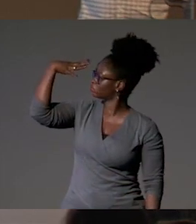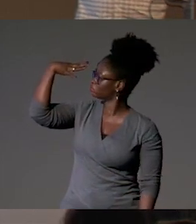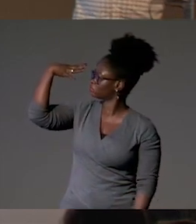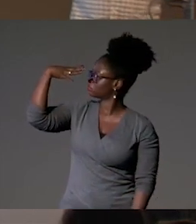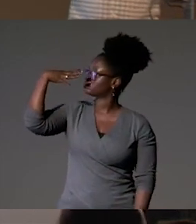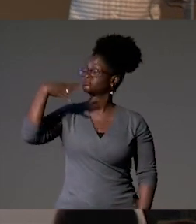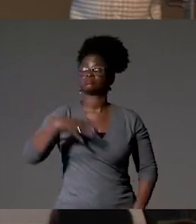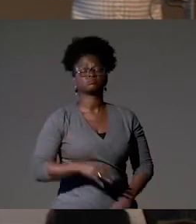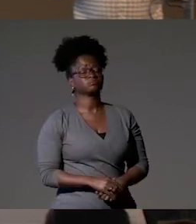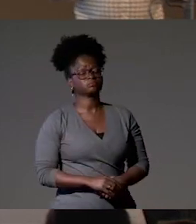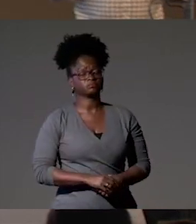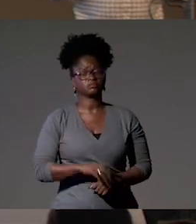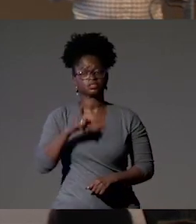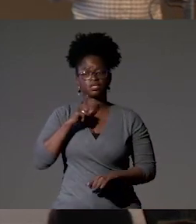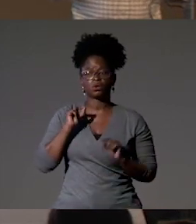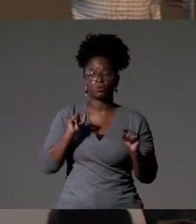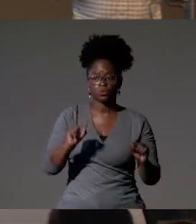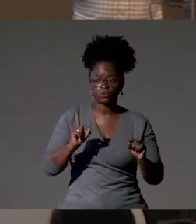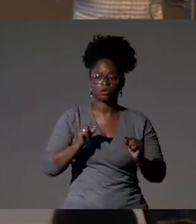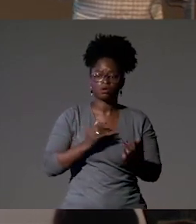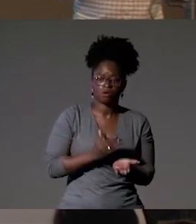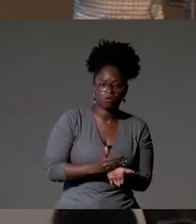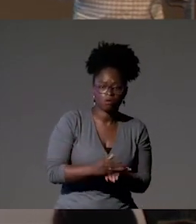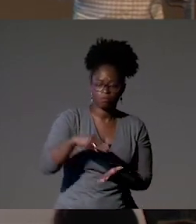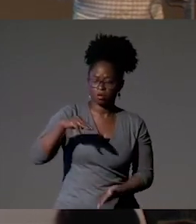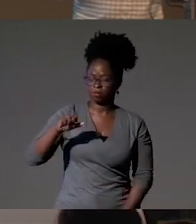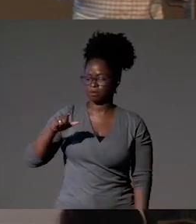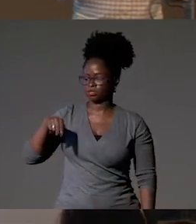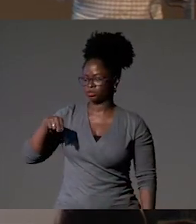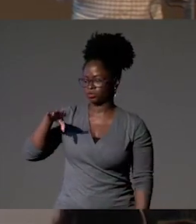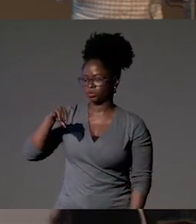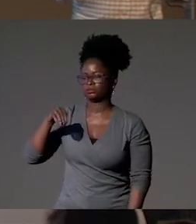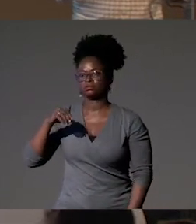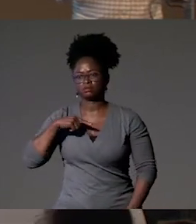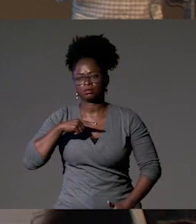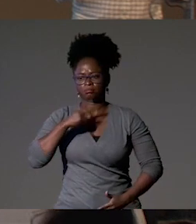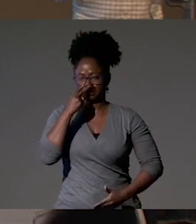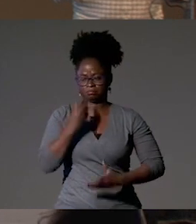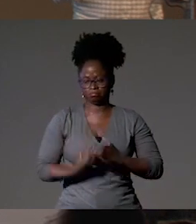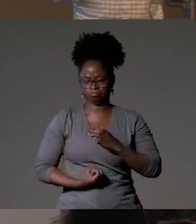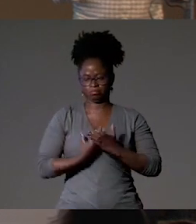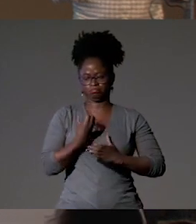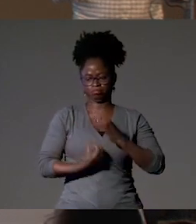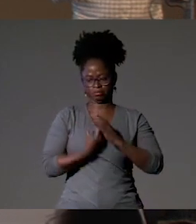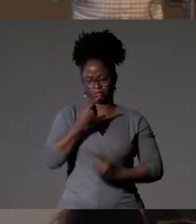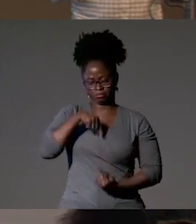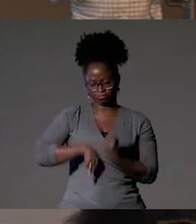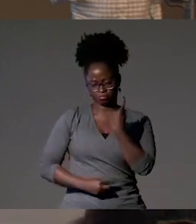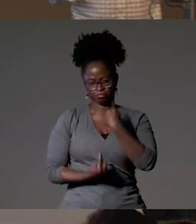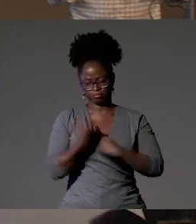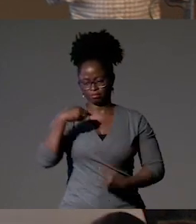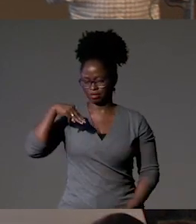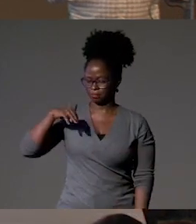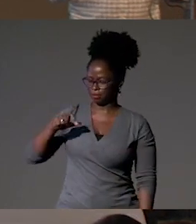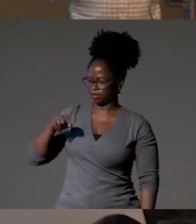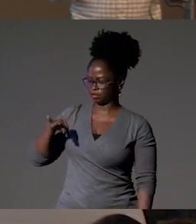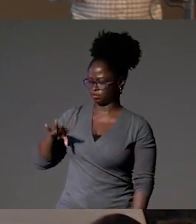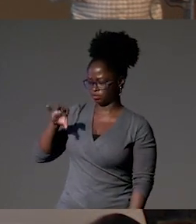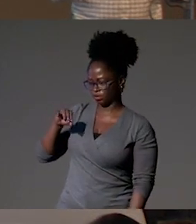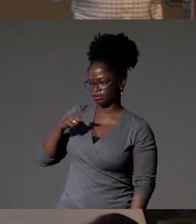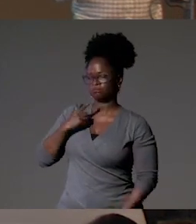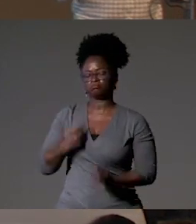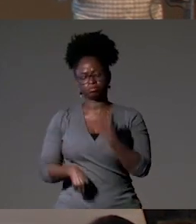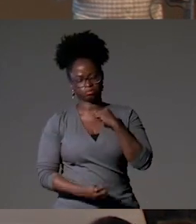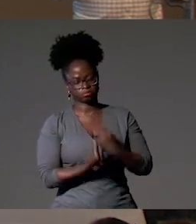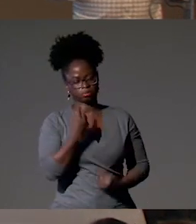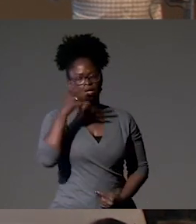o esperado começa a ter produção de melatonina crescente, e, embora ela tenha uma meia-vida curta, ela vai tendo produções ao